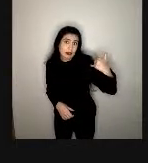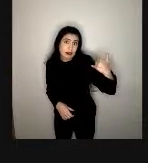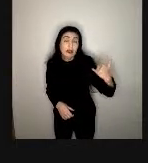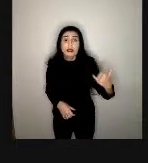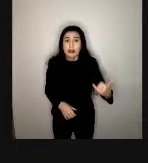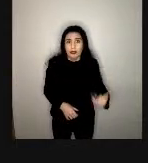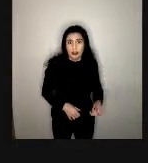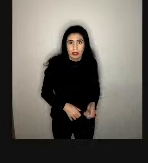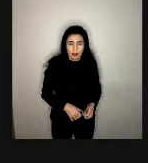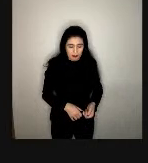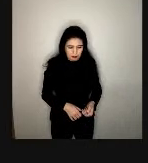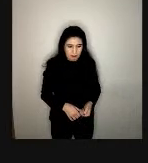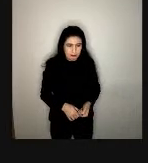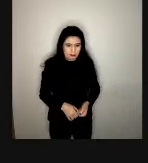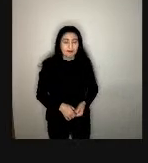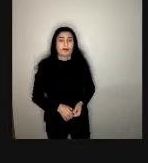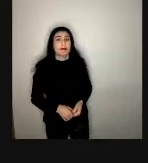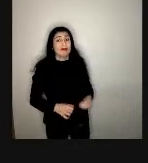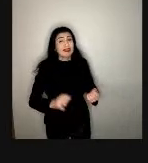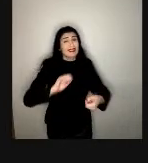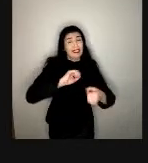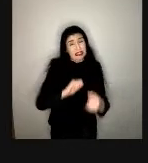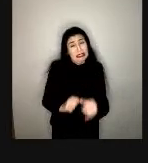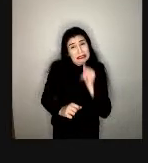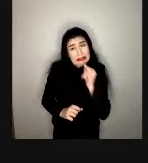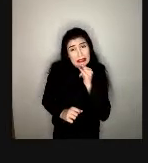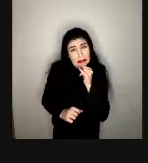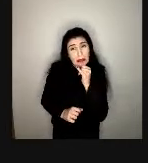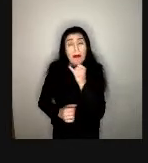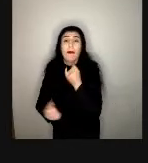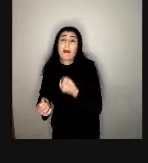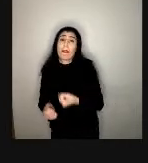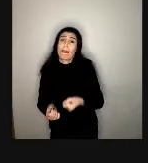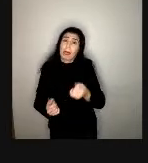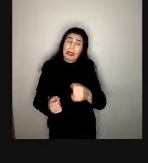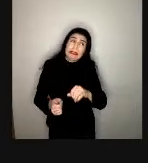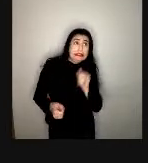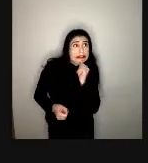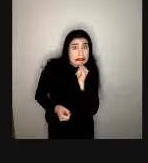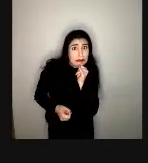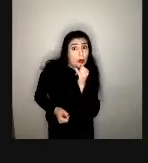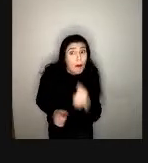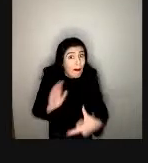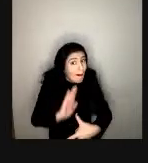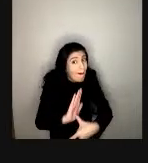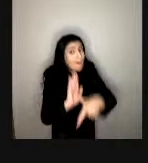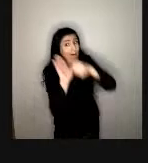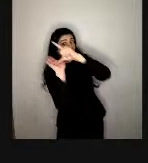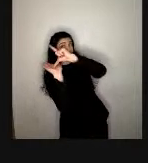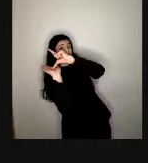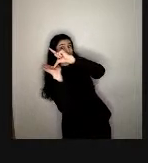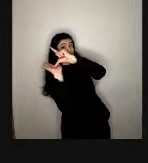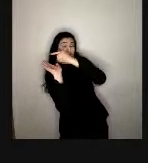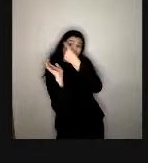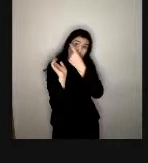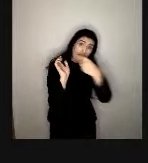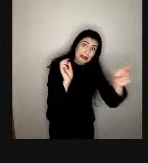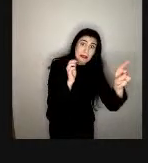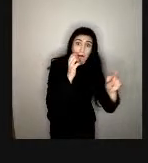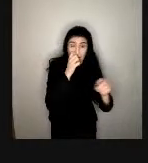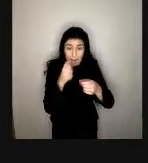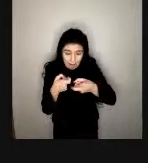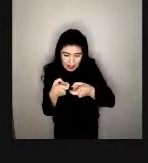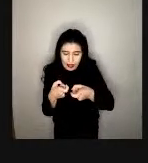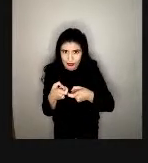olha, se ela tivesse vindo mais cedo, porque ela não queria ir no médico, para né, no quem procura acha, ela